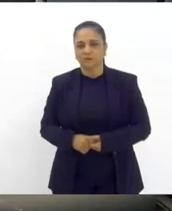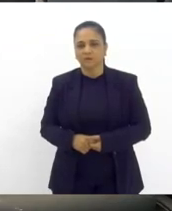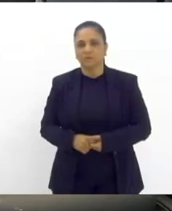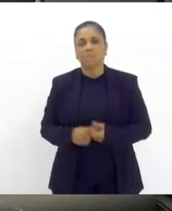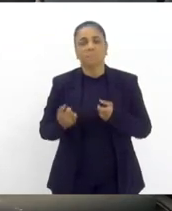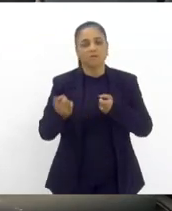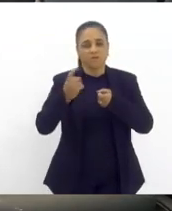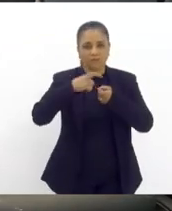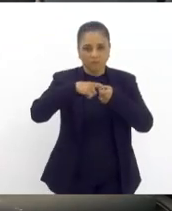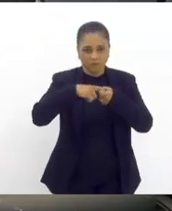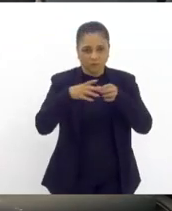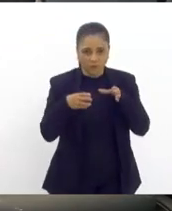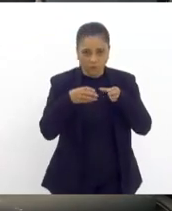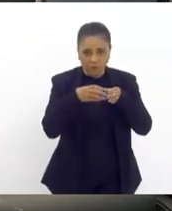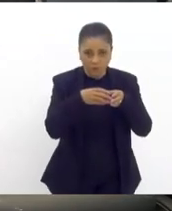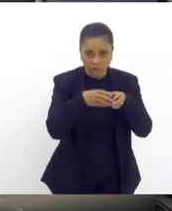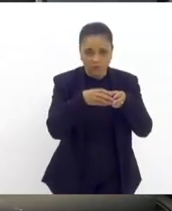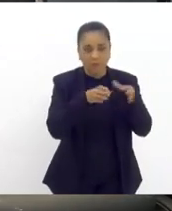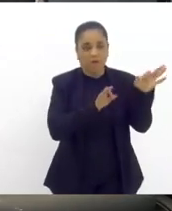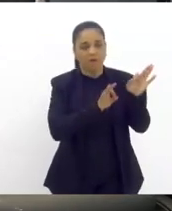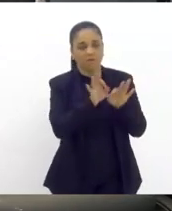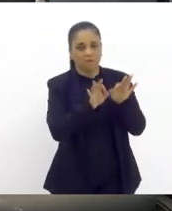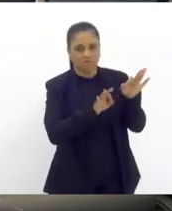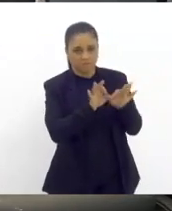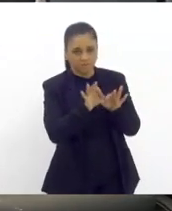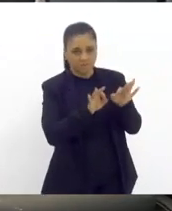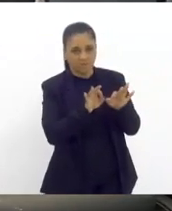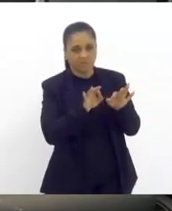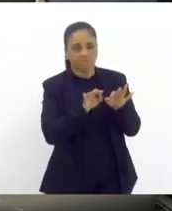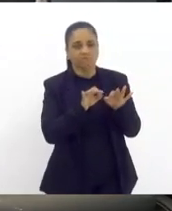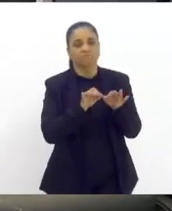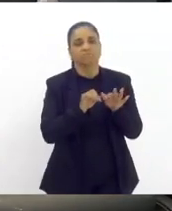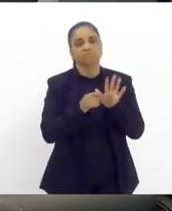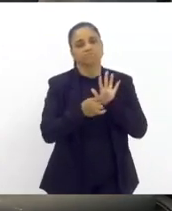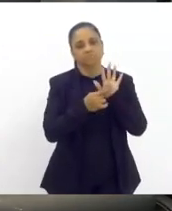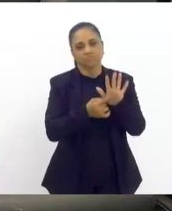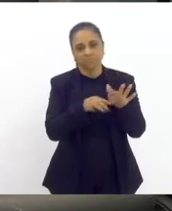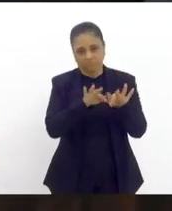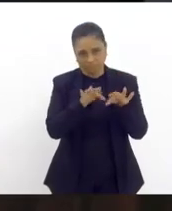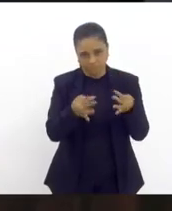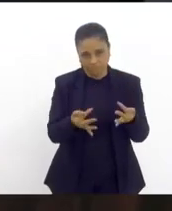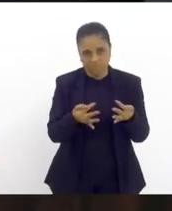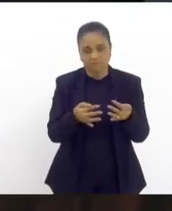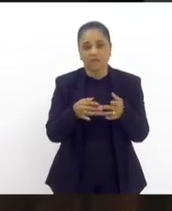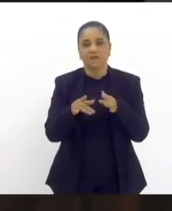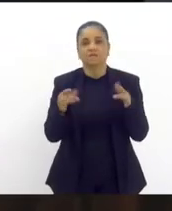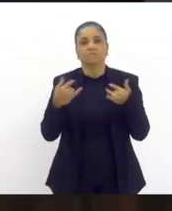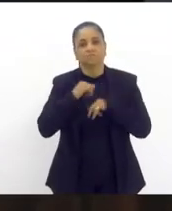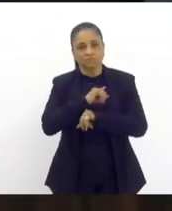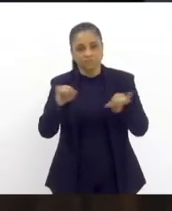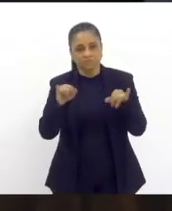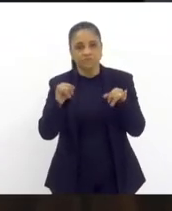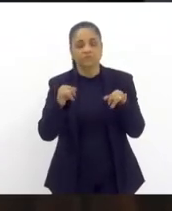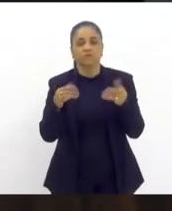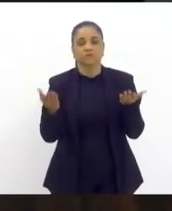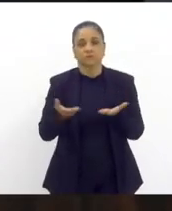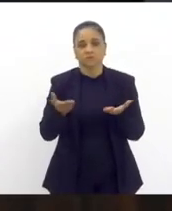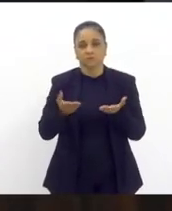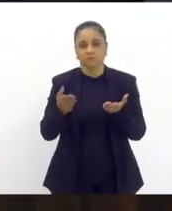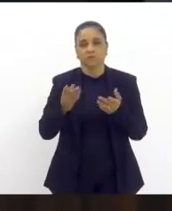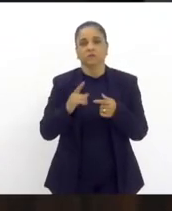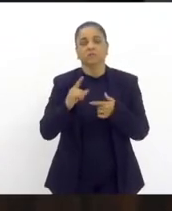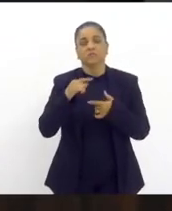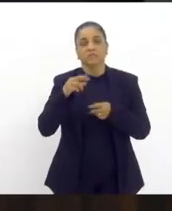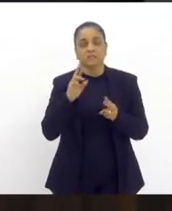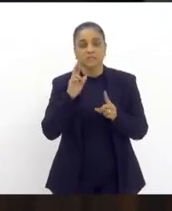retornar ao topo para a elaboração da indicação simples anuncia incluindo na ordem do dia de acordo com o inciso 1º